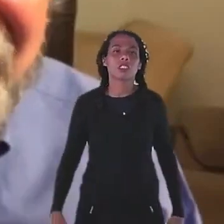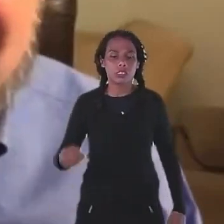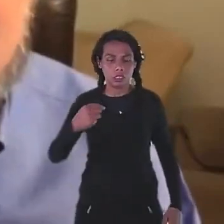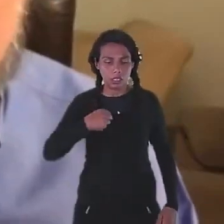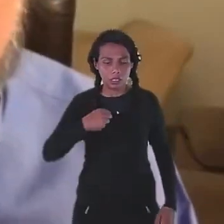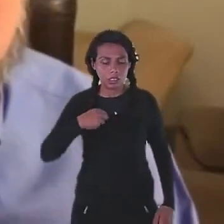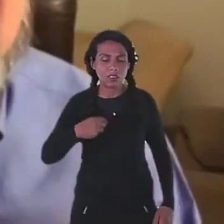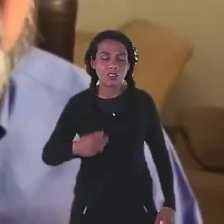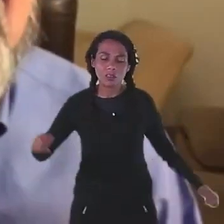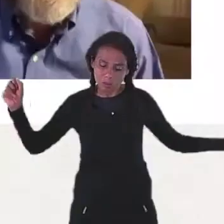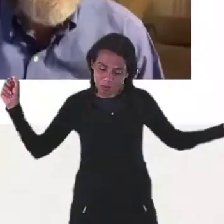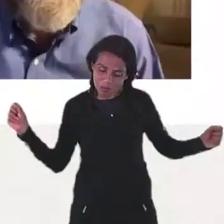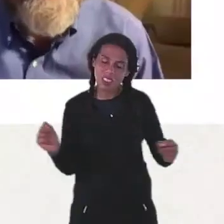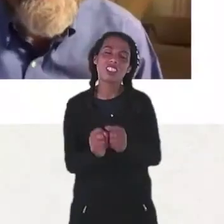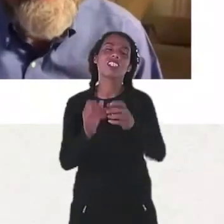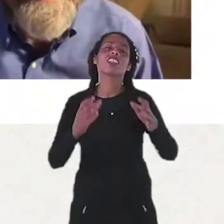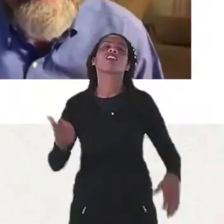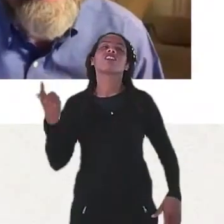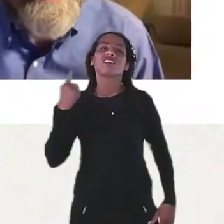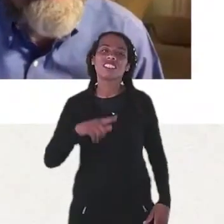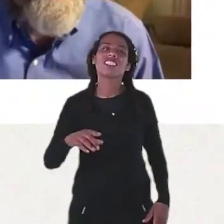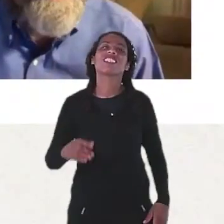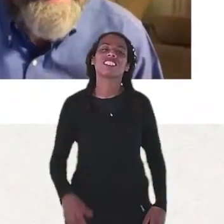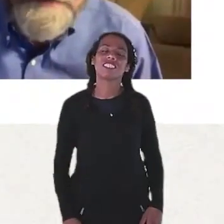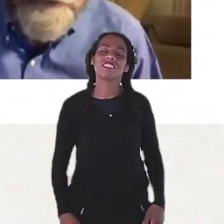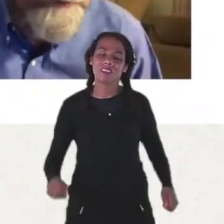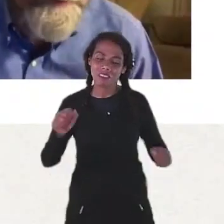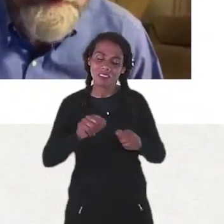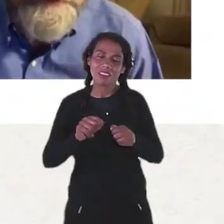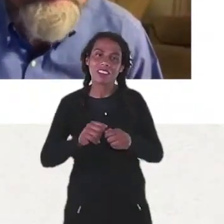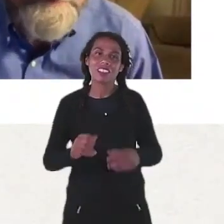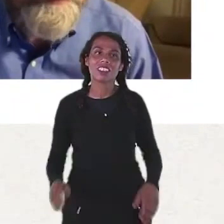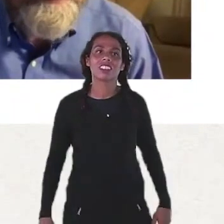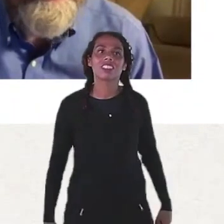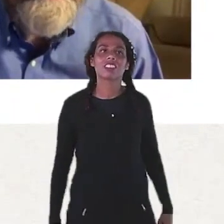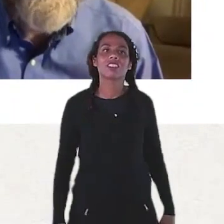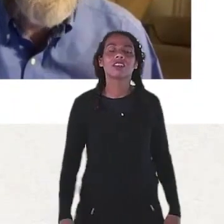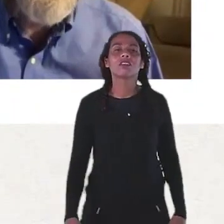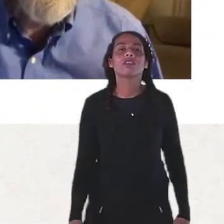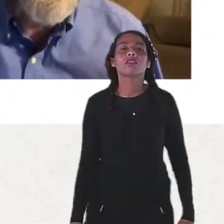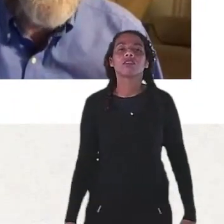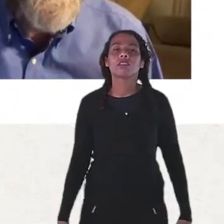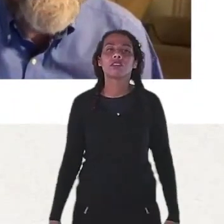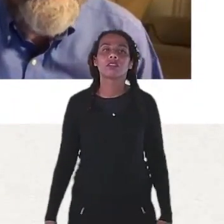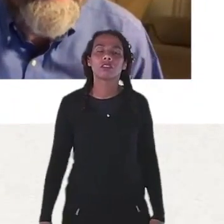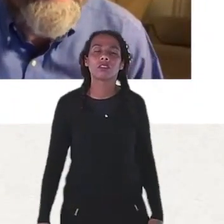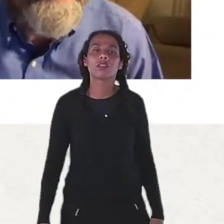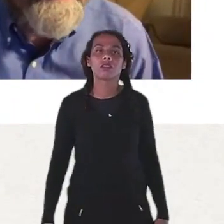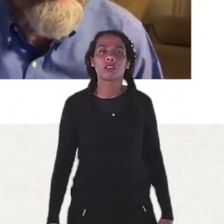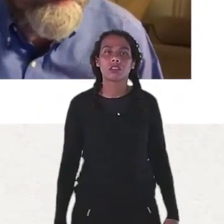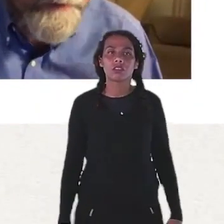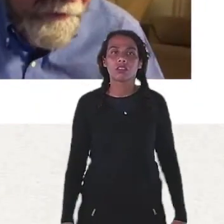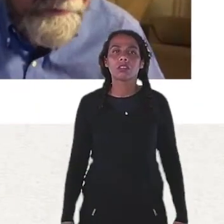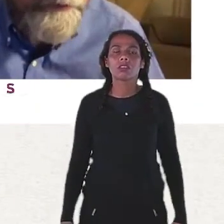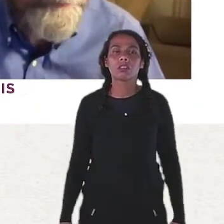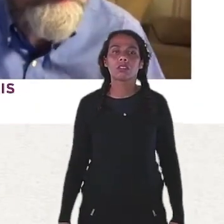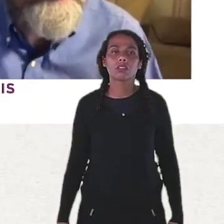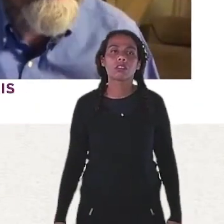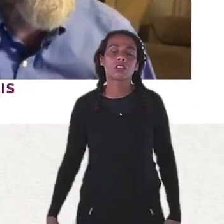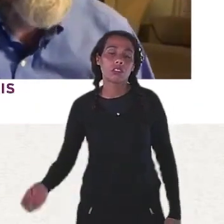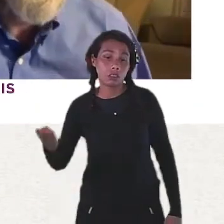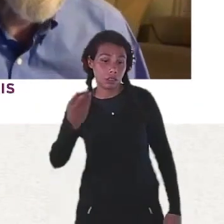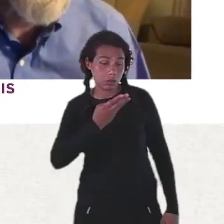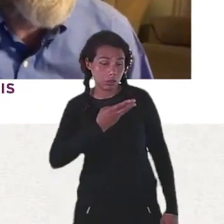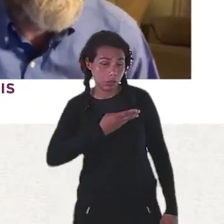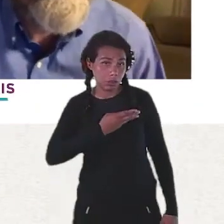né? Então, que ótimo! Ele conhecia muito, né, Verdi, toda a história da